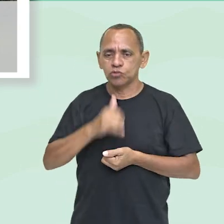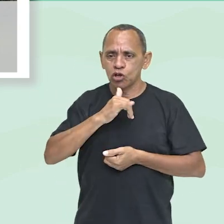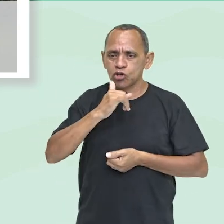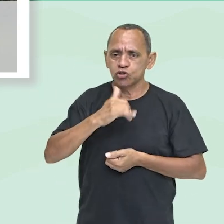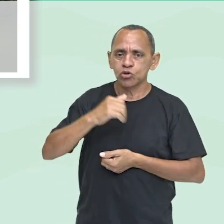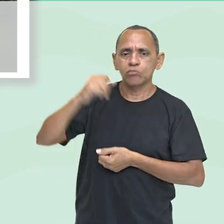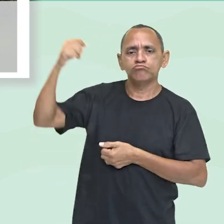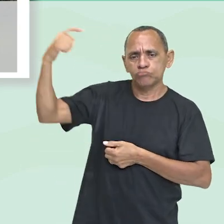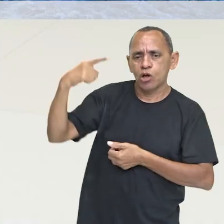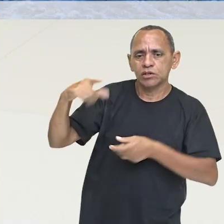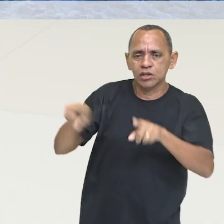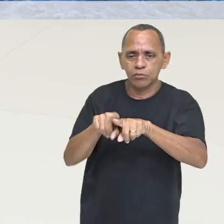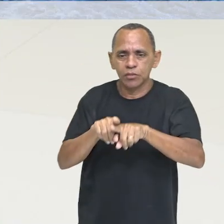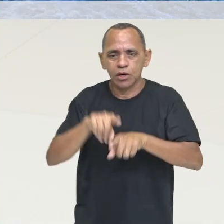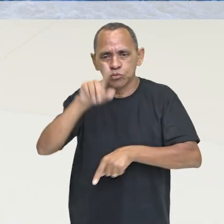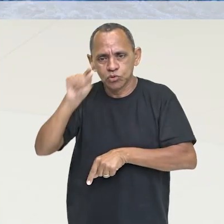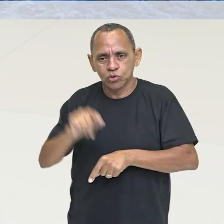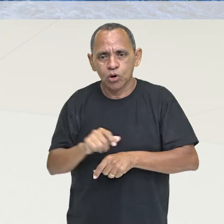quantidade.